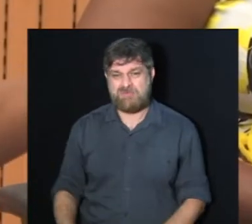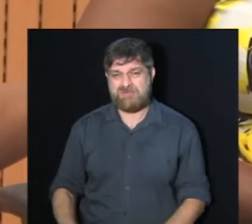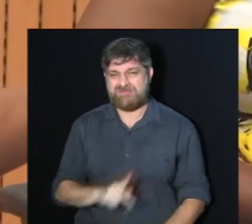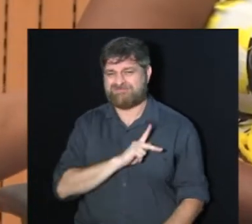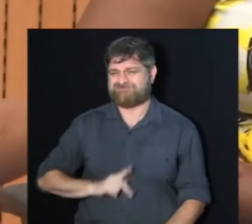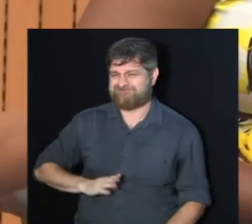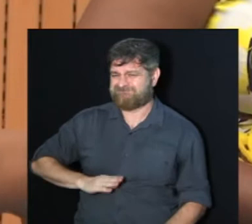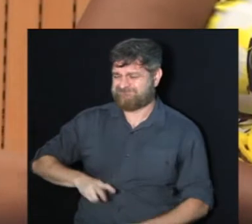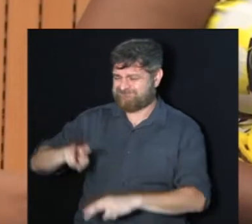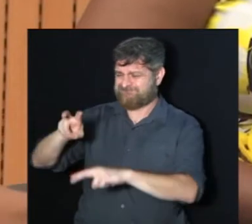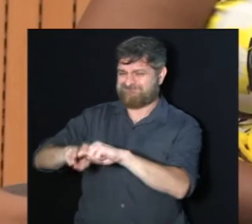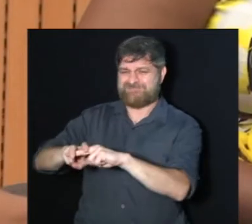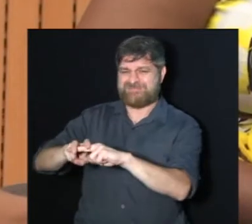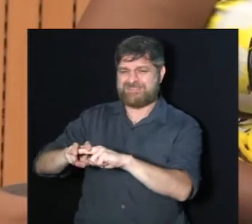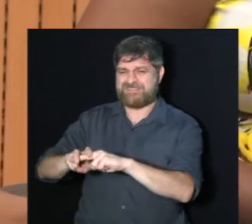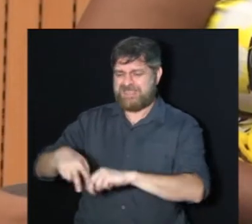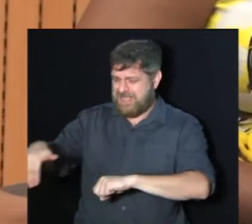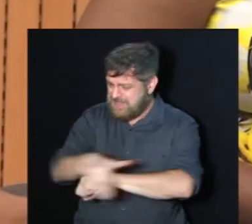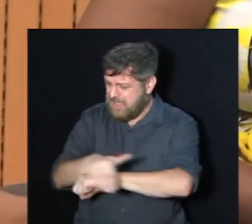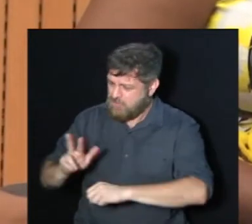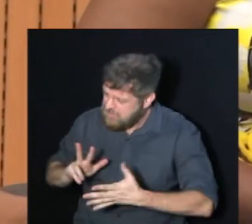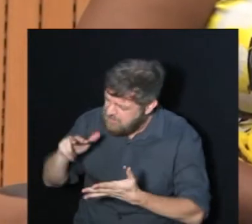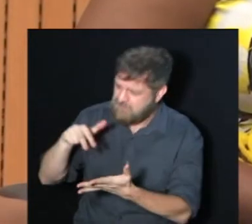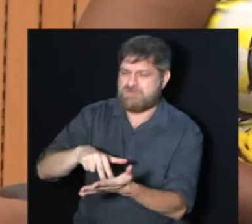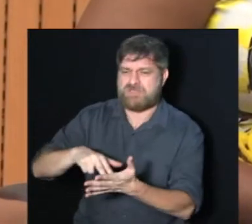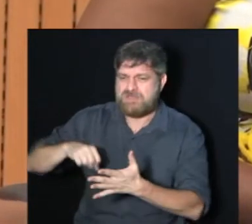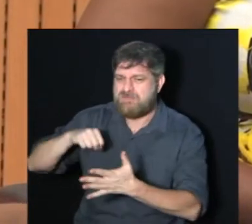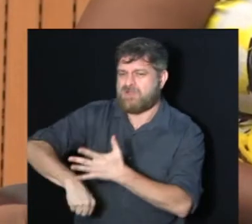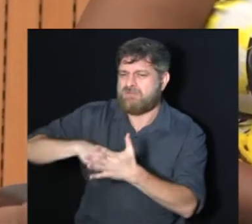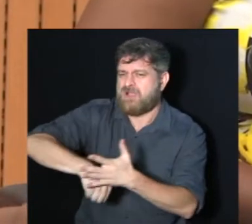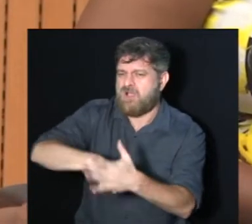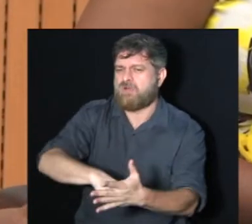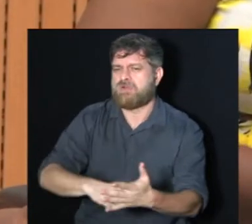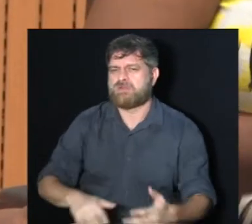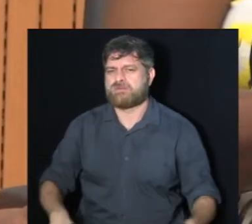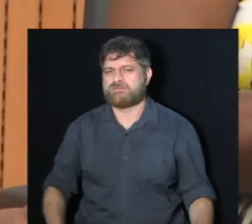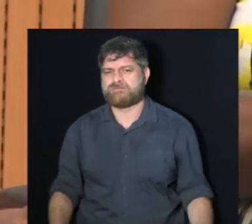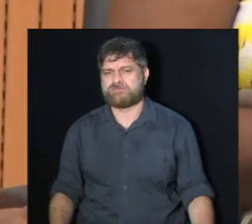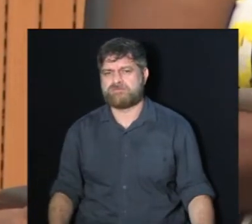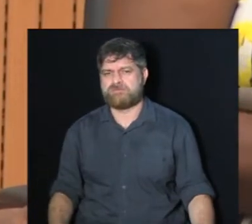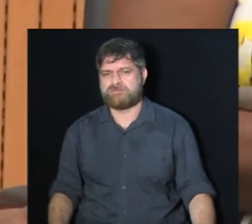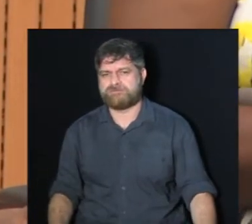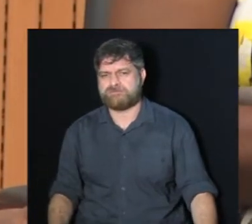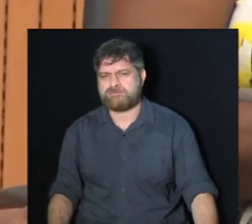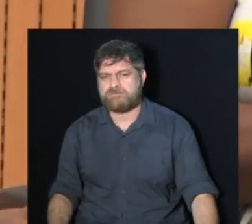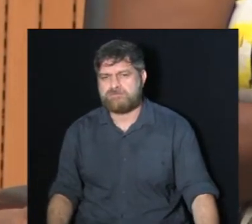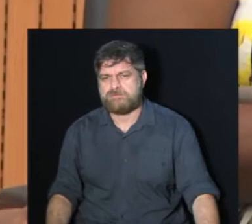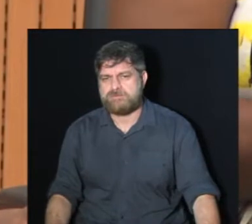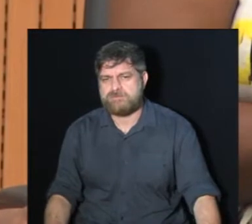não posso, eu tenho que voltar para a rua. Tem que voltar para a rua.